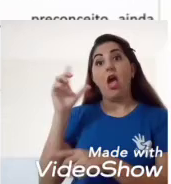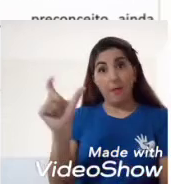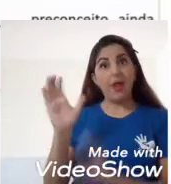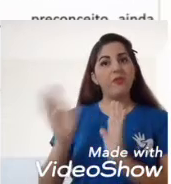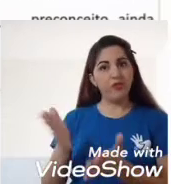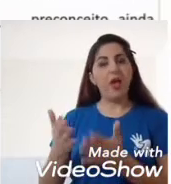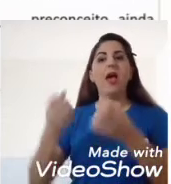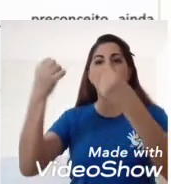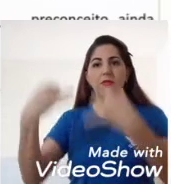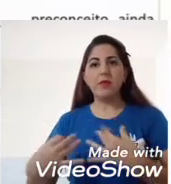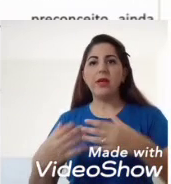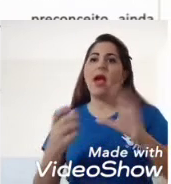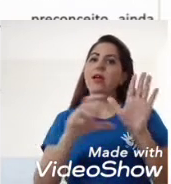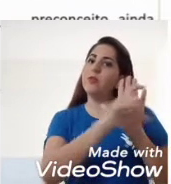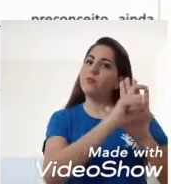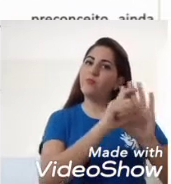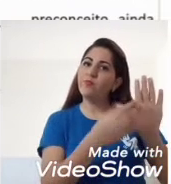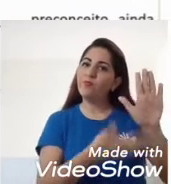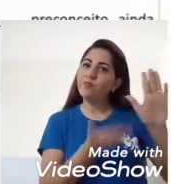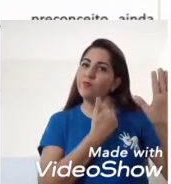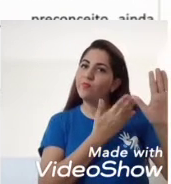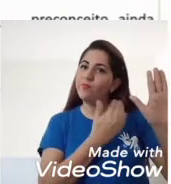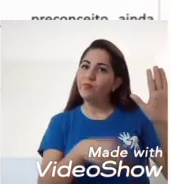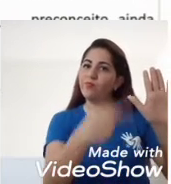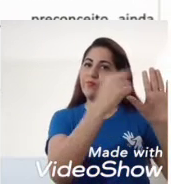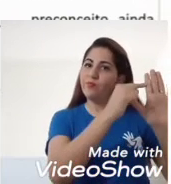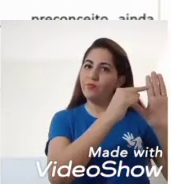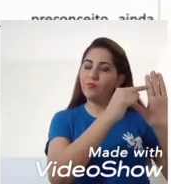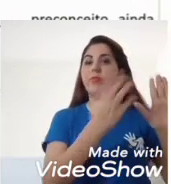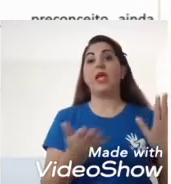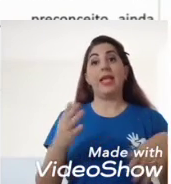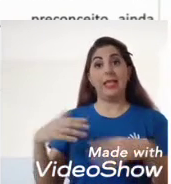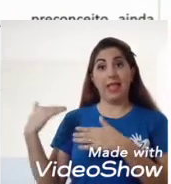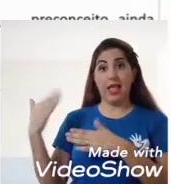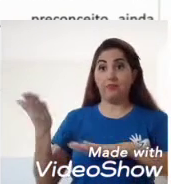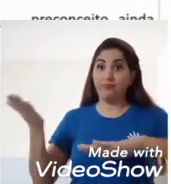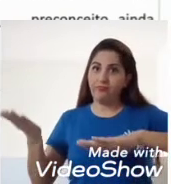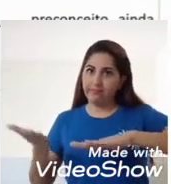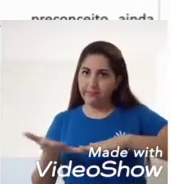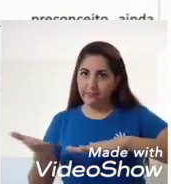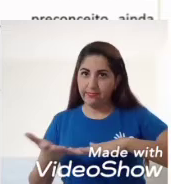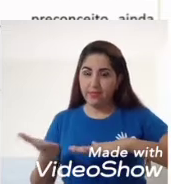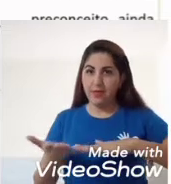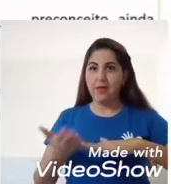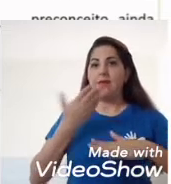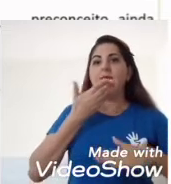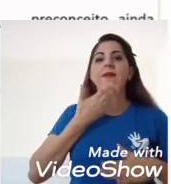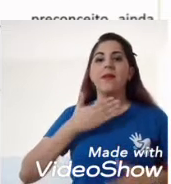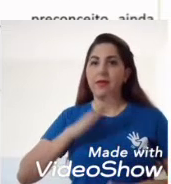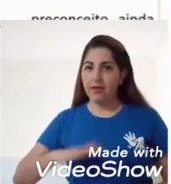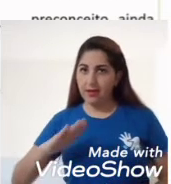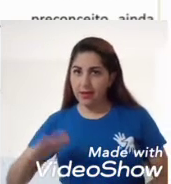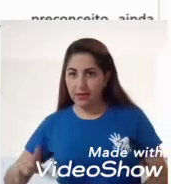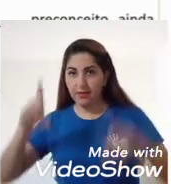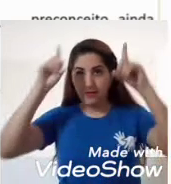foi citado anteriormente. Então, já imaginou se não fosse isso, ela teria que dizer: na contemporaneidade, crianças